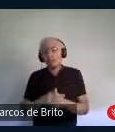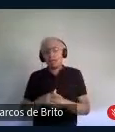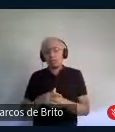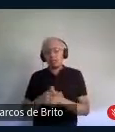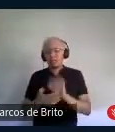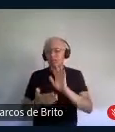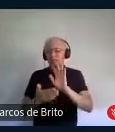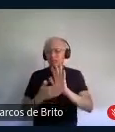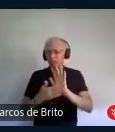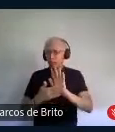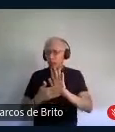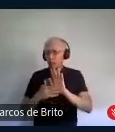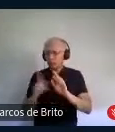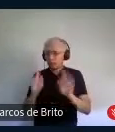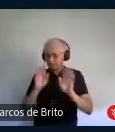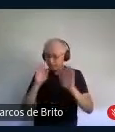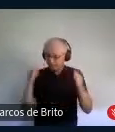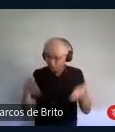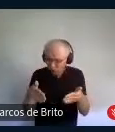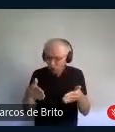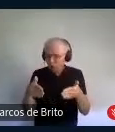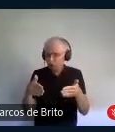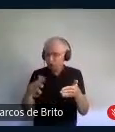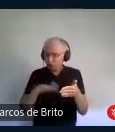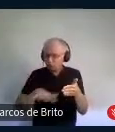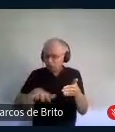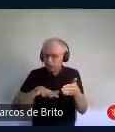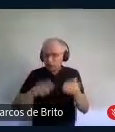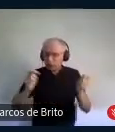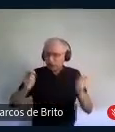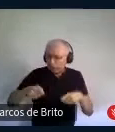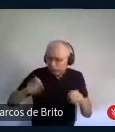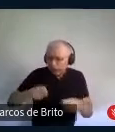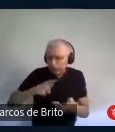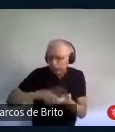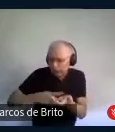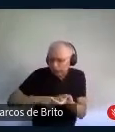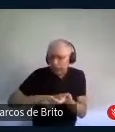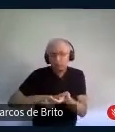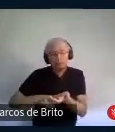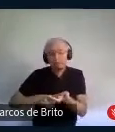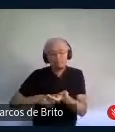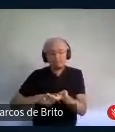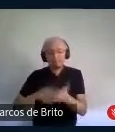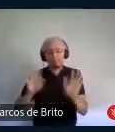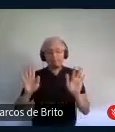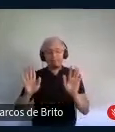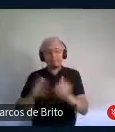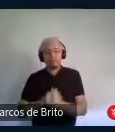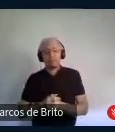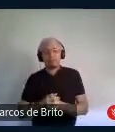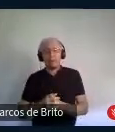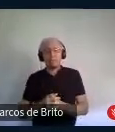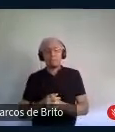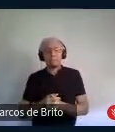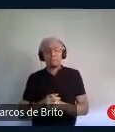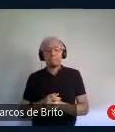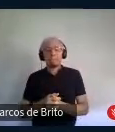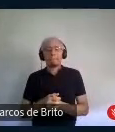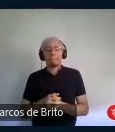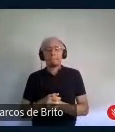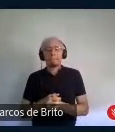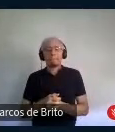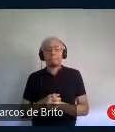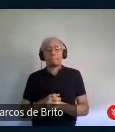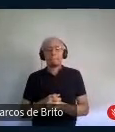propôs ao desenvolvimento da competência tradutória de acordo com um modelo específico ou abordagem